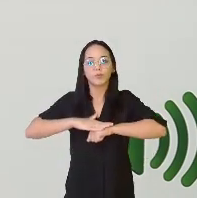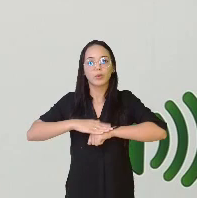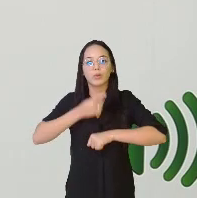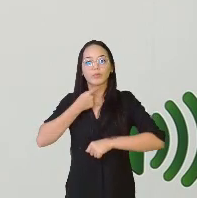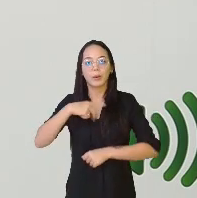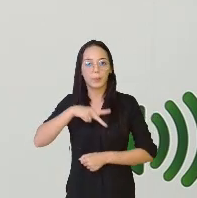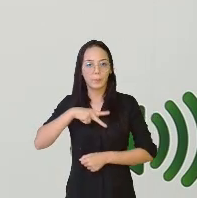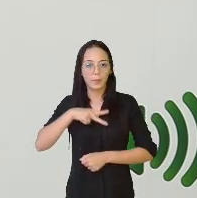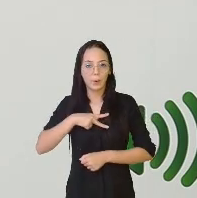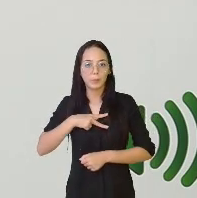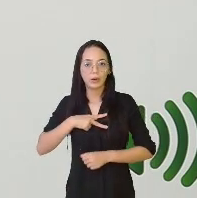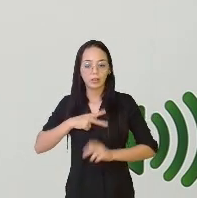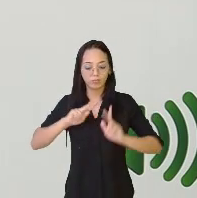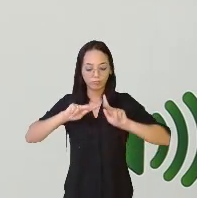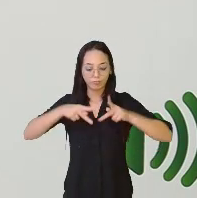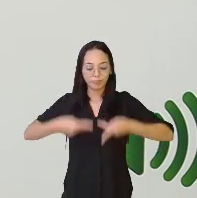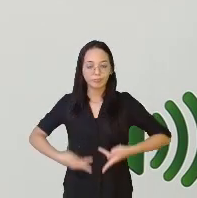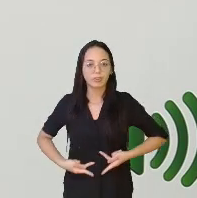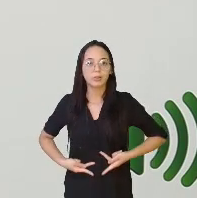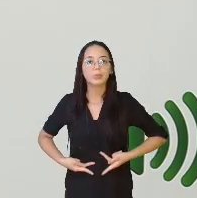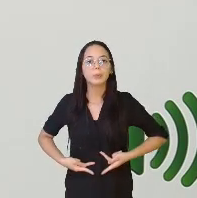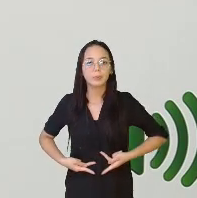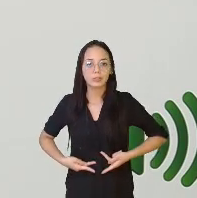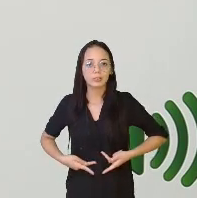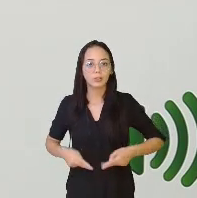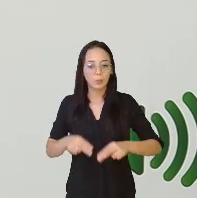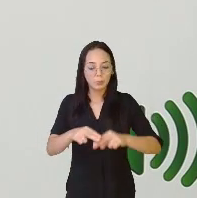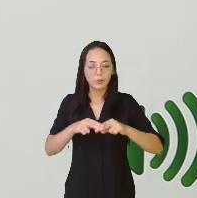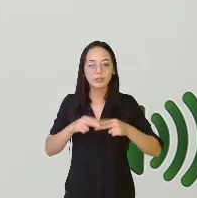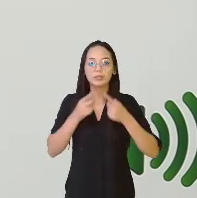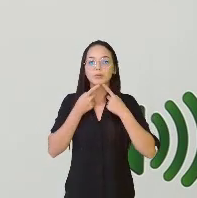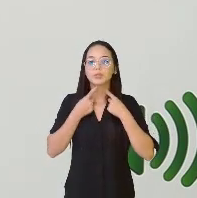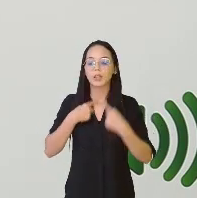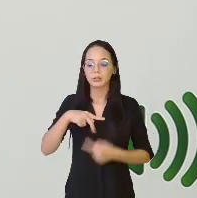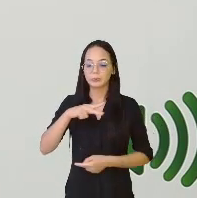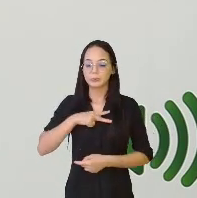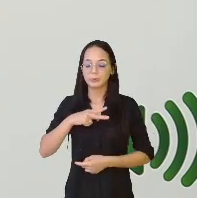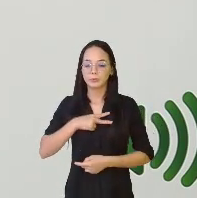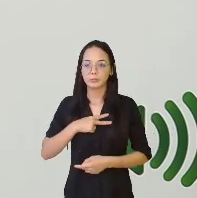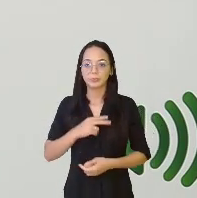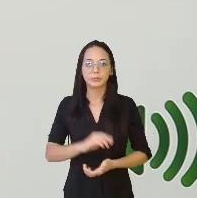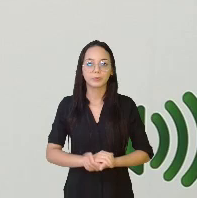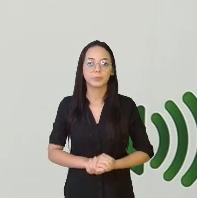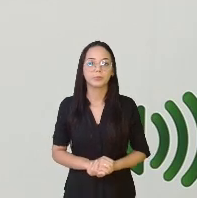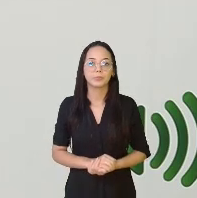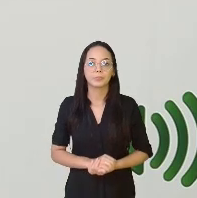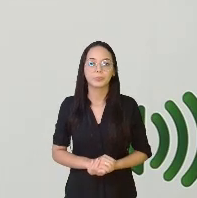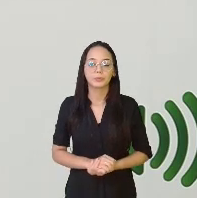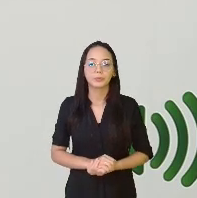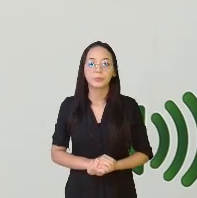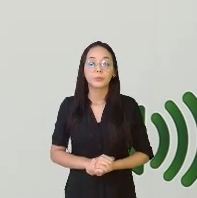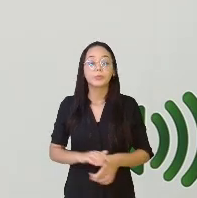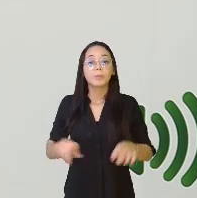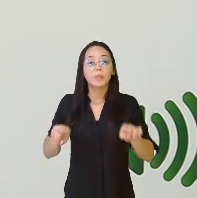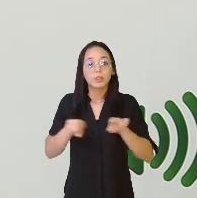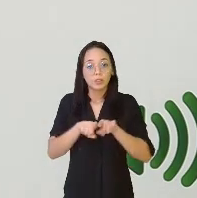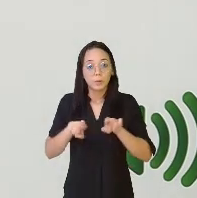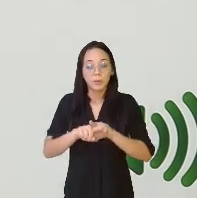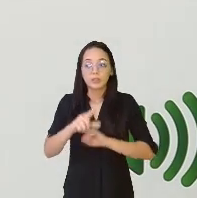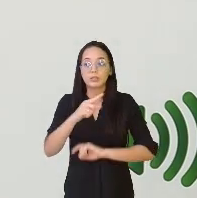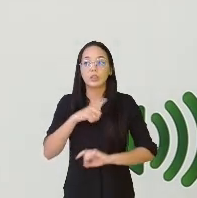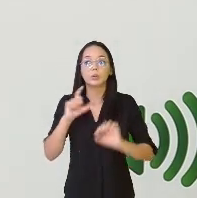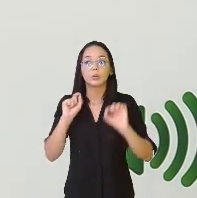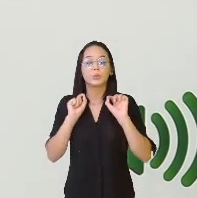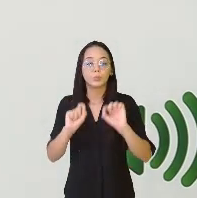voluntário, ele age por vontade do ser humano. Eu tenho também